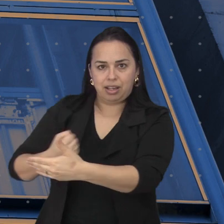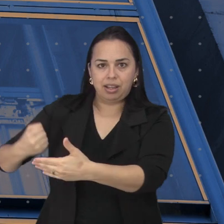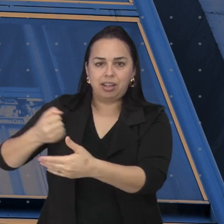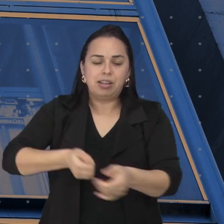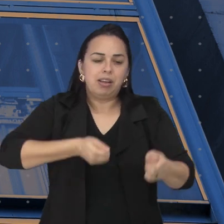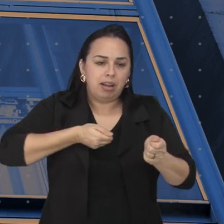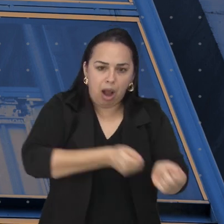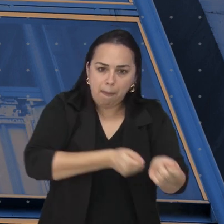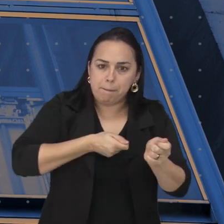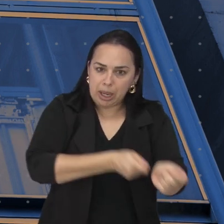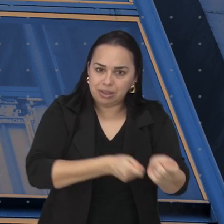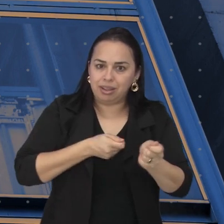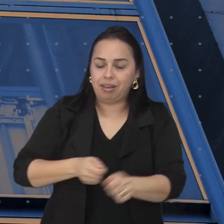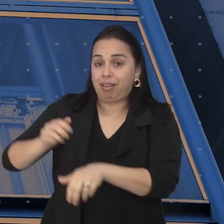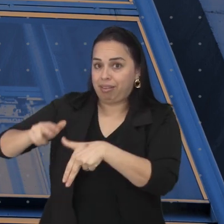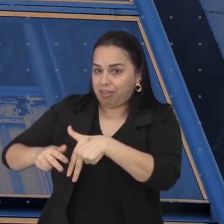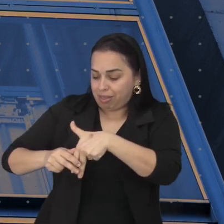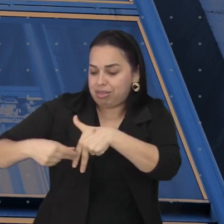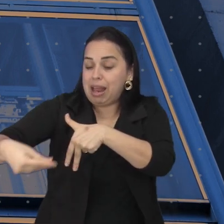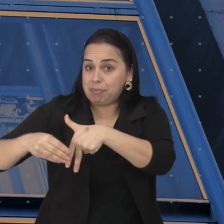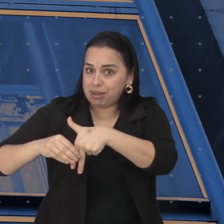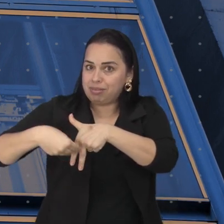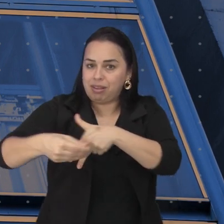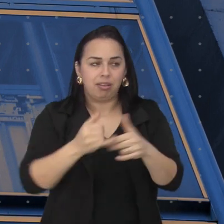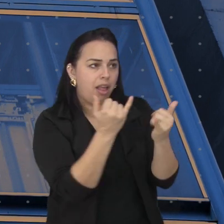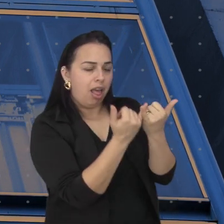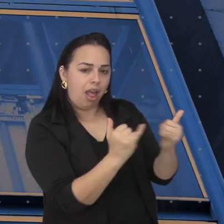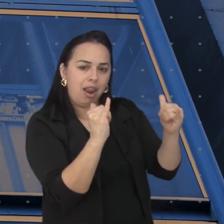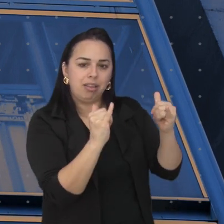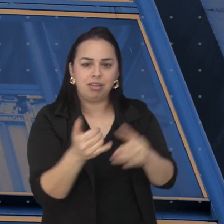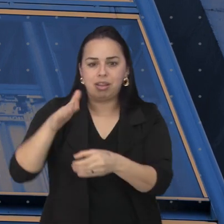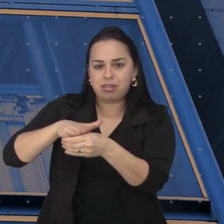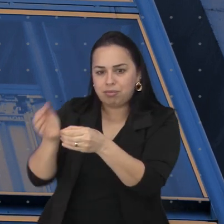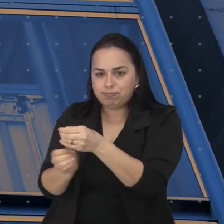hospital, corretor de imóveis, depilador,